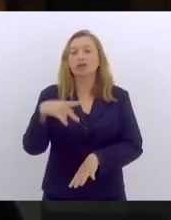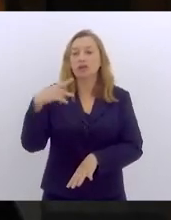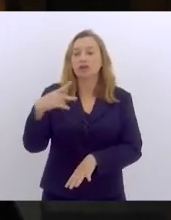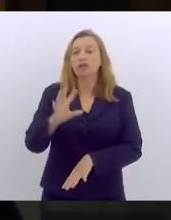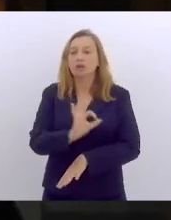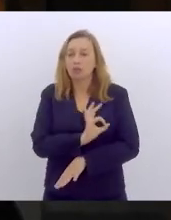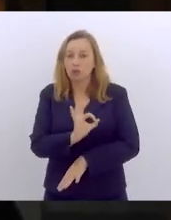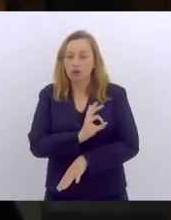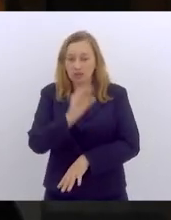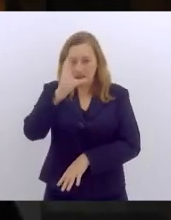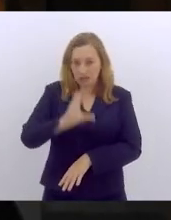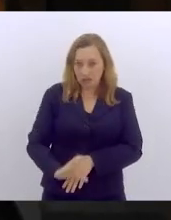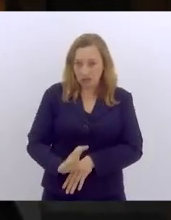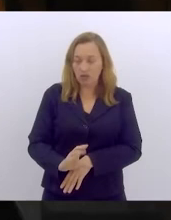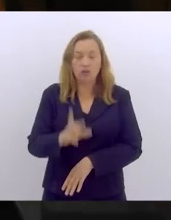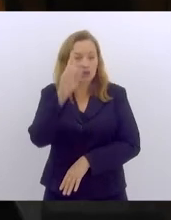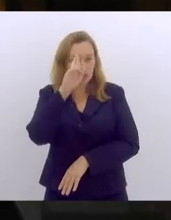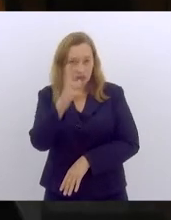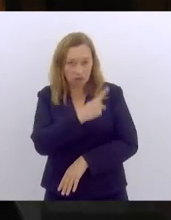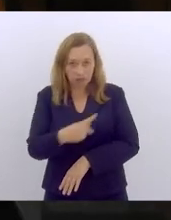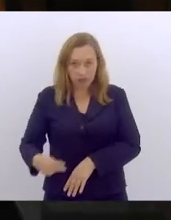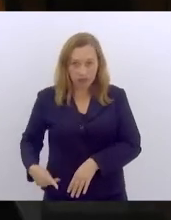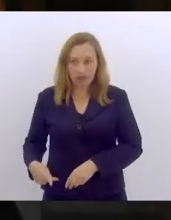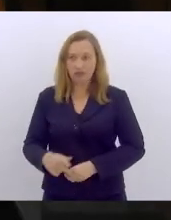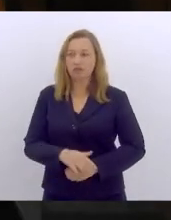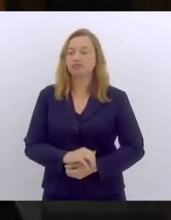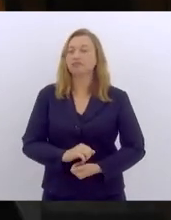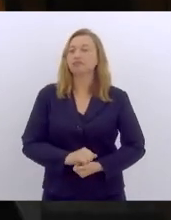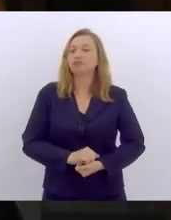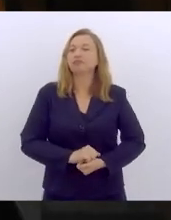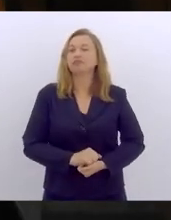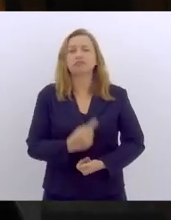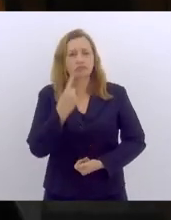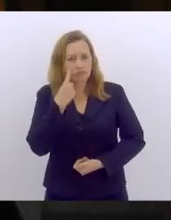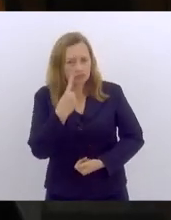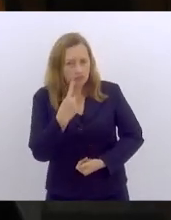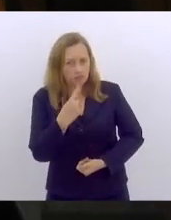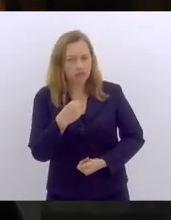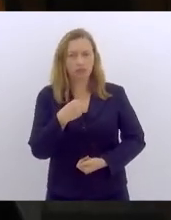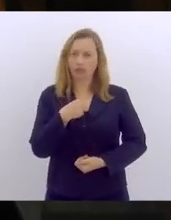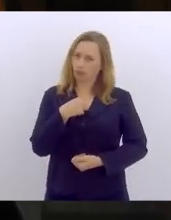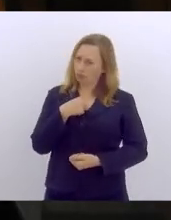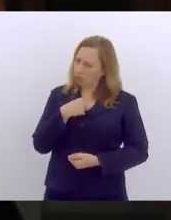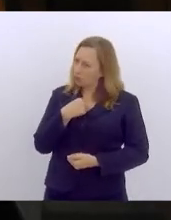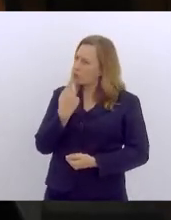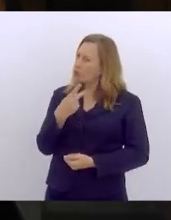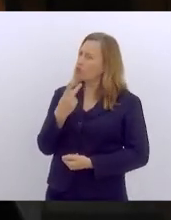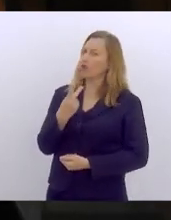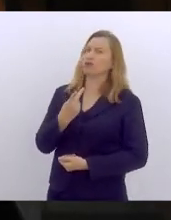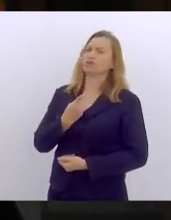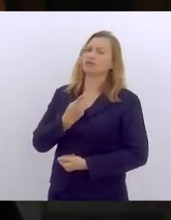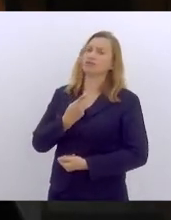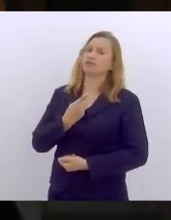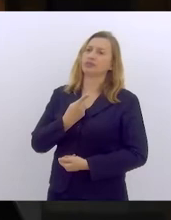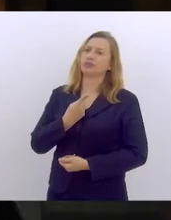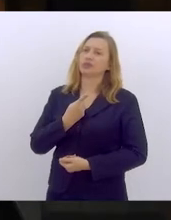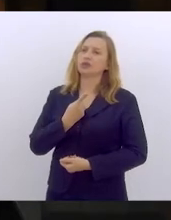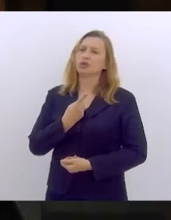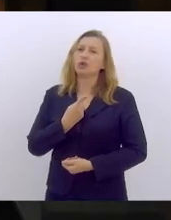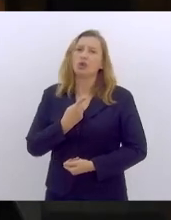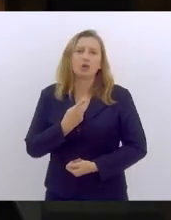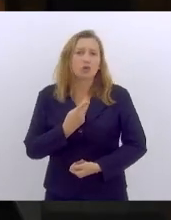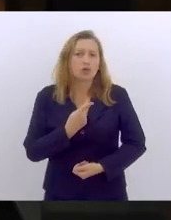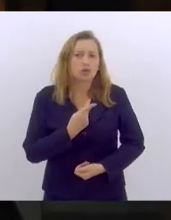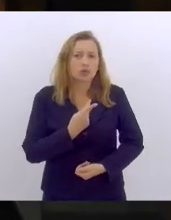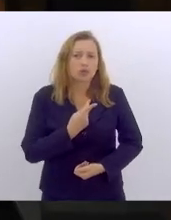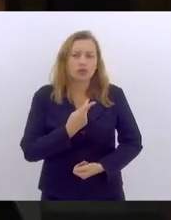Civil. Senhora Presidente, veja o que eu estou dizendo. O maior escândalo que eu